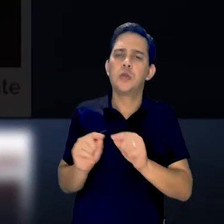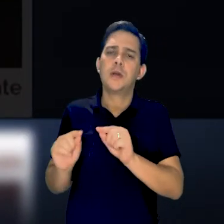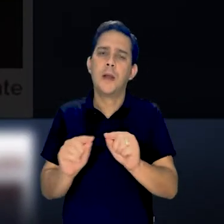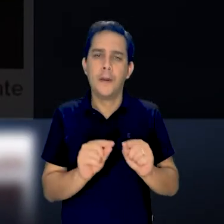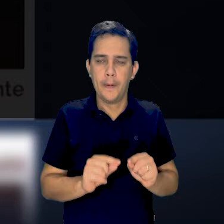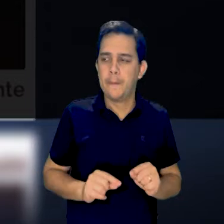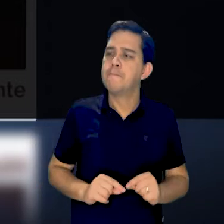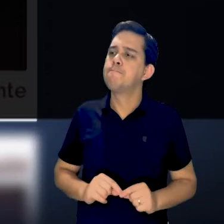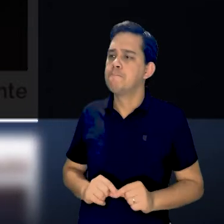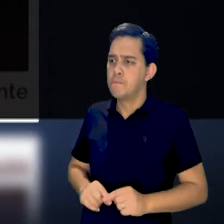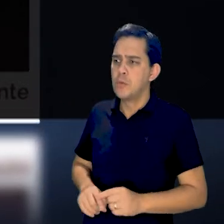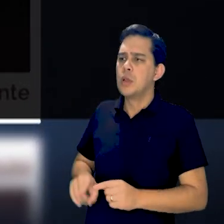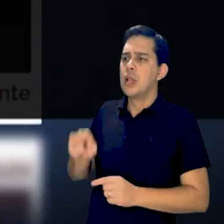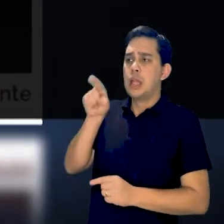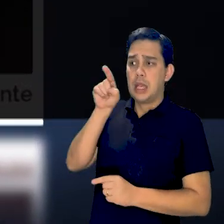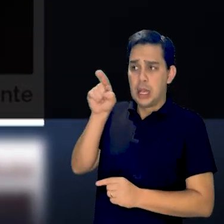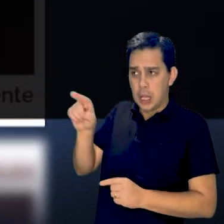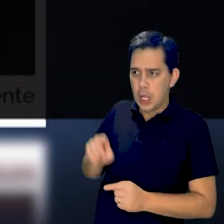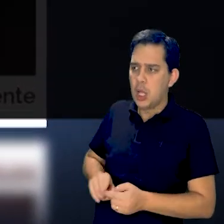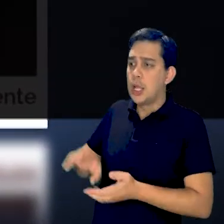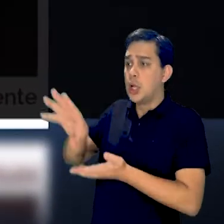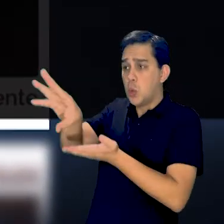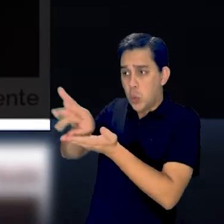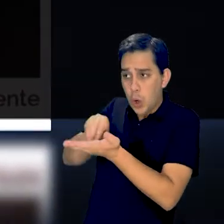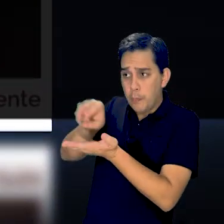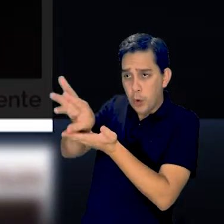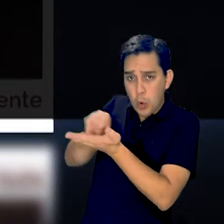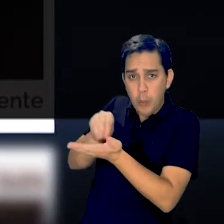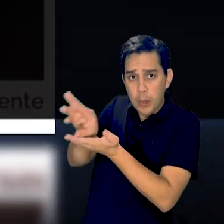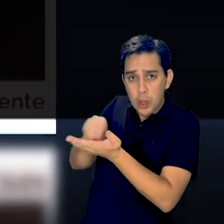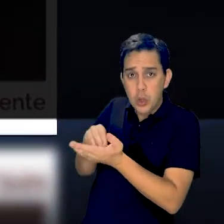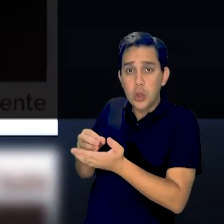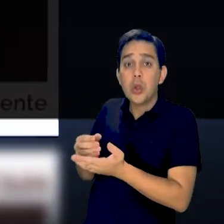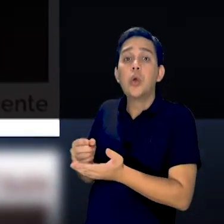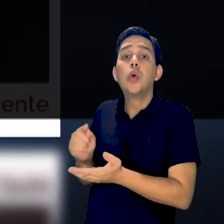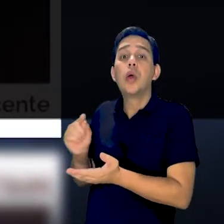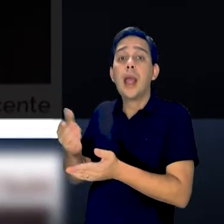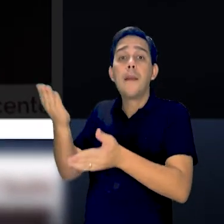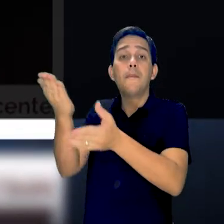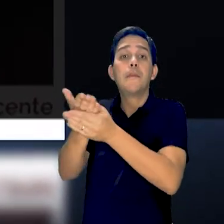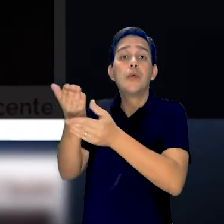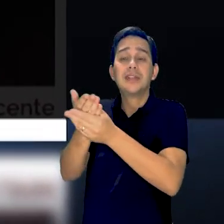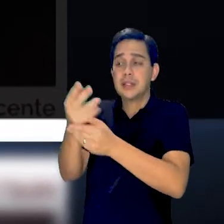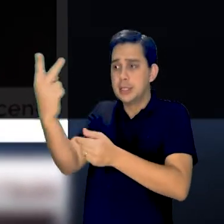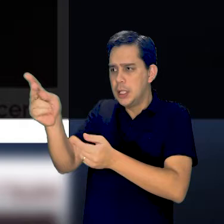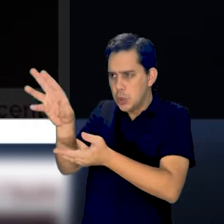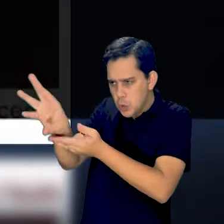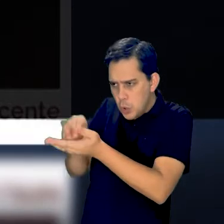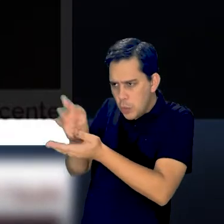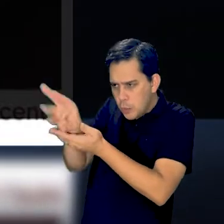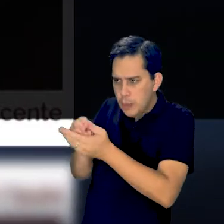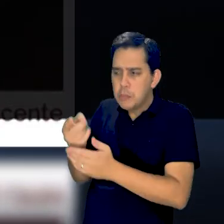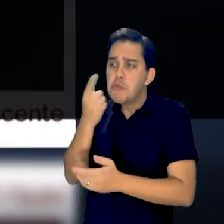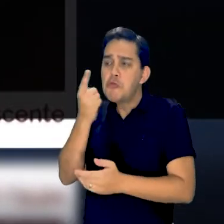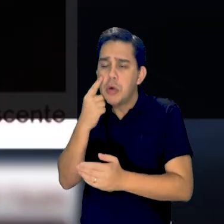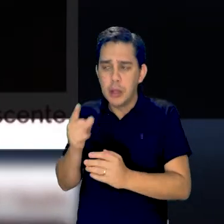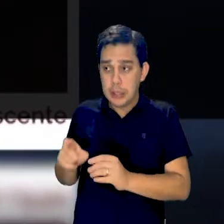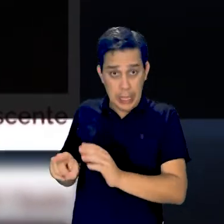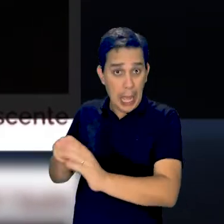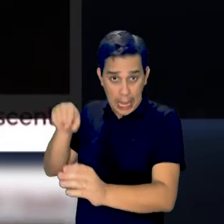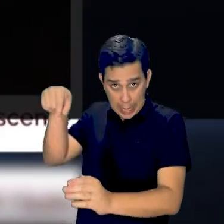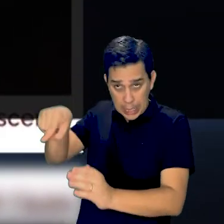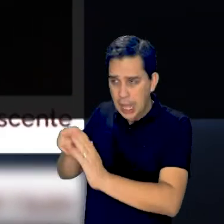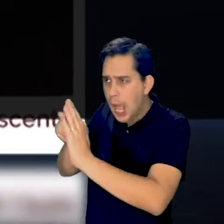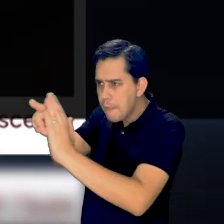cópias do procedimento ao qual o Gabriel estava sendo investigado para apurar